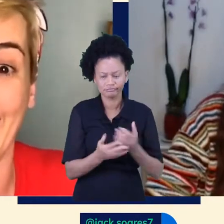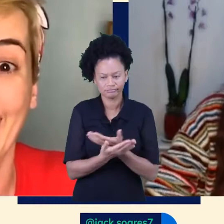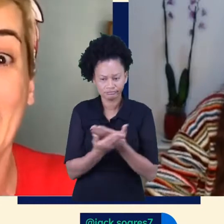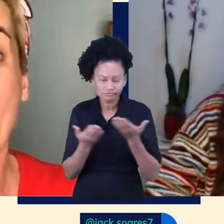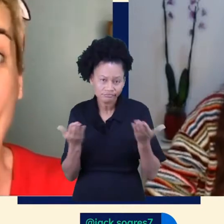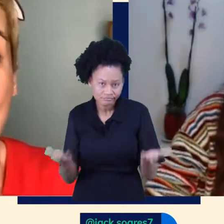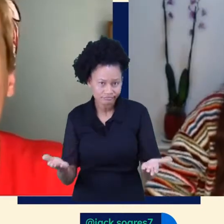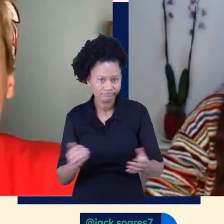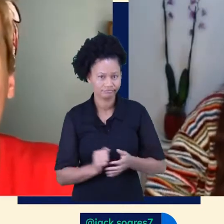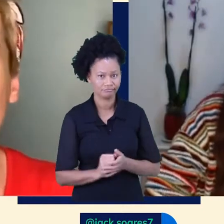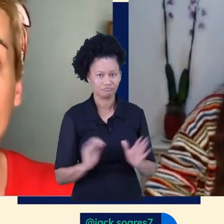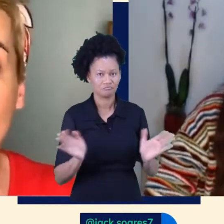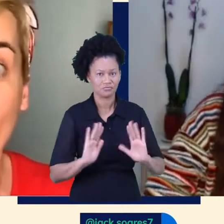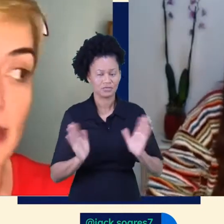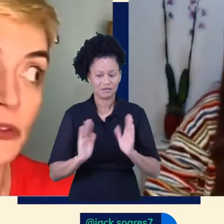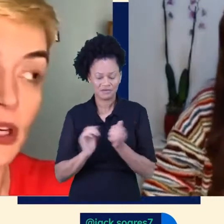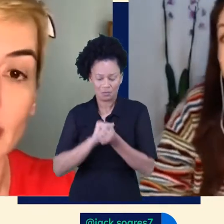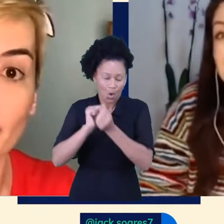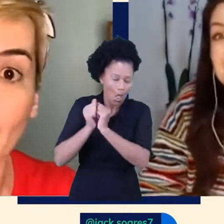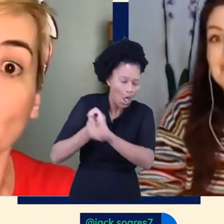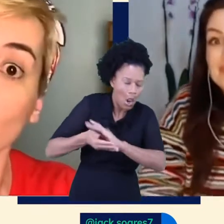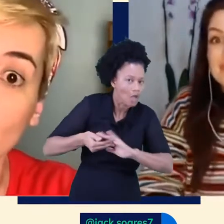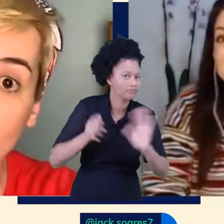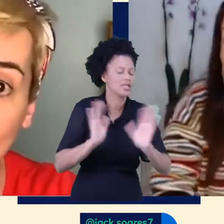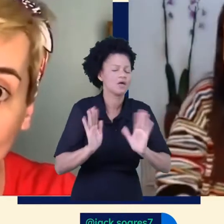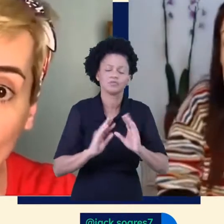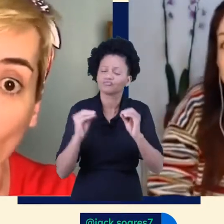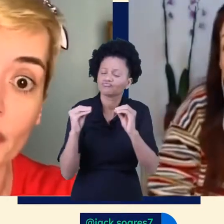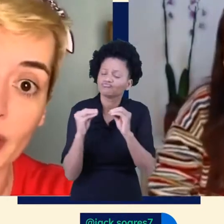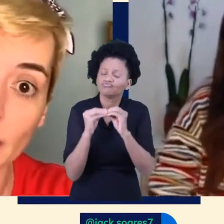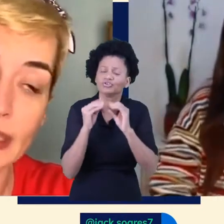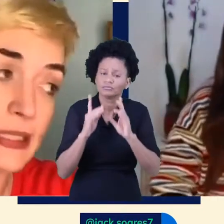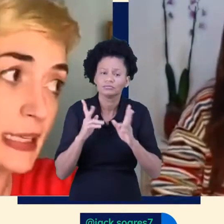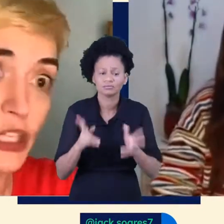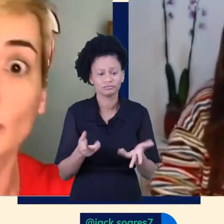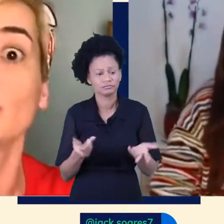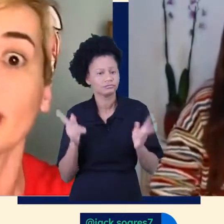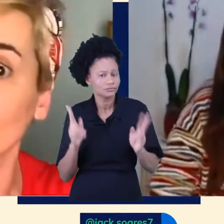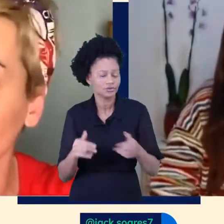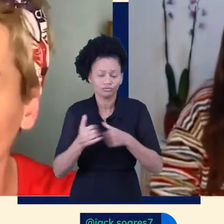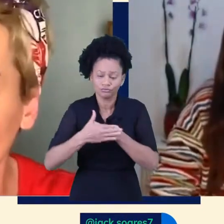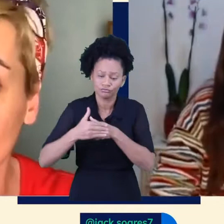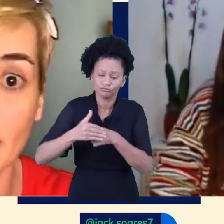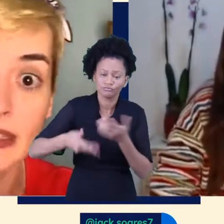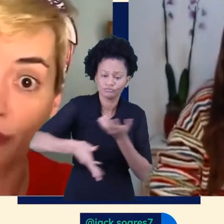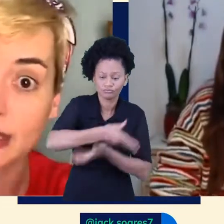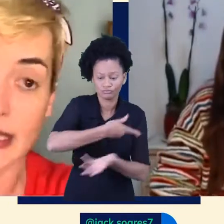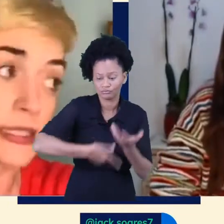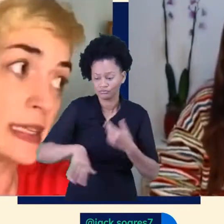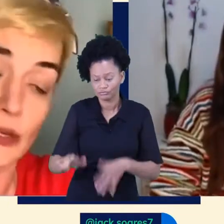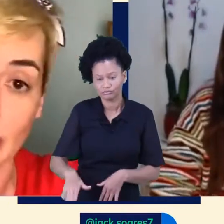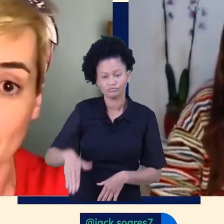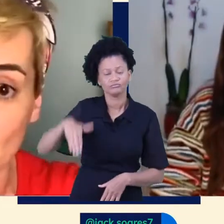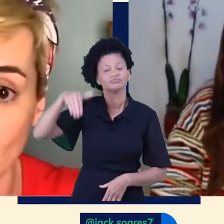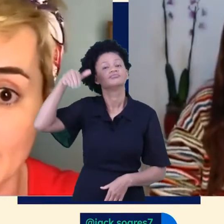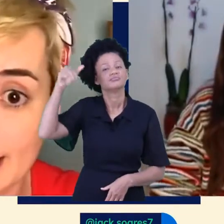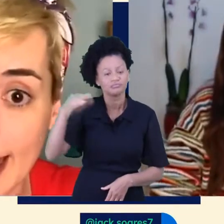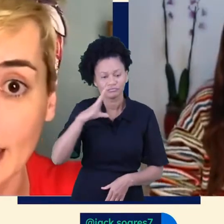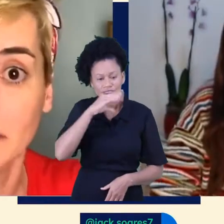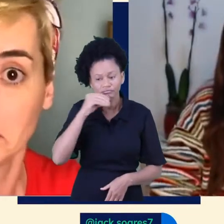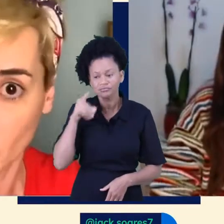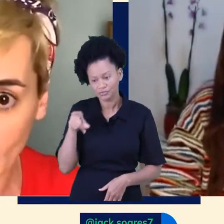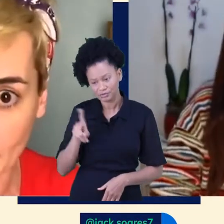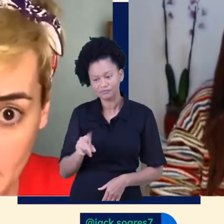novela, né? Mas da mesma forma, estão trocando afeto. Quando você for maior, for adolescente, adulto, vai poder dar beijo também, se você quiser, se a outra